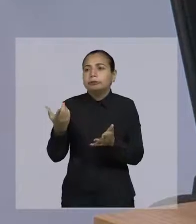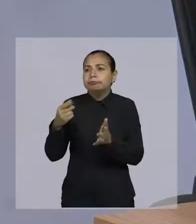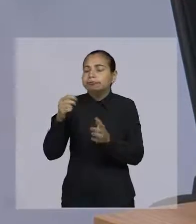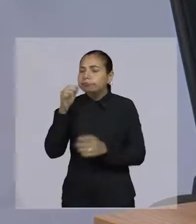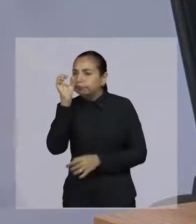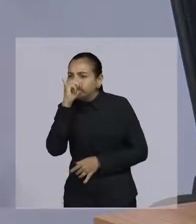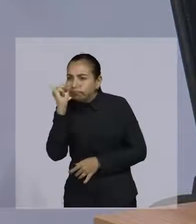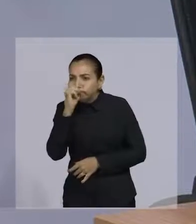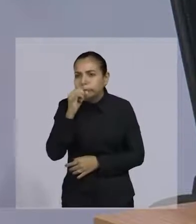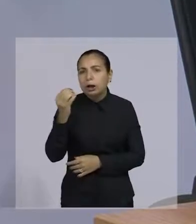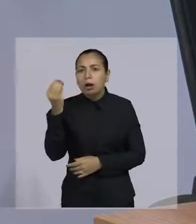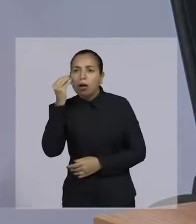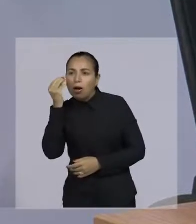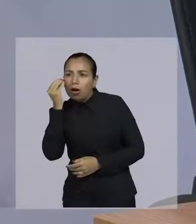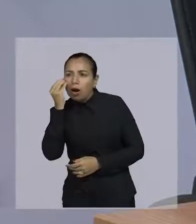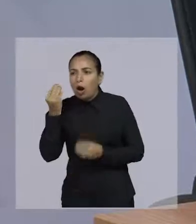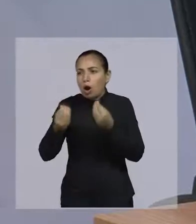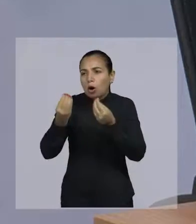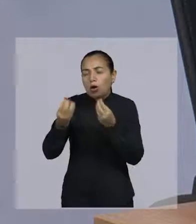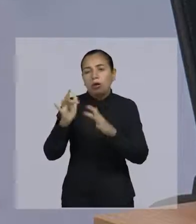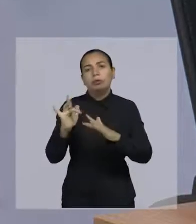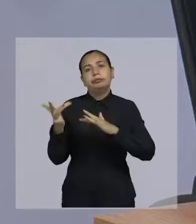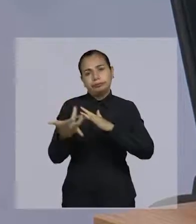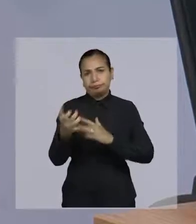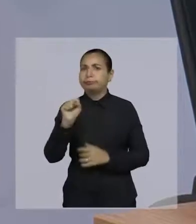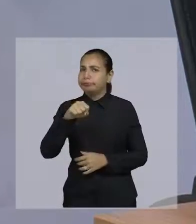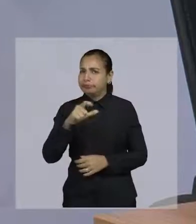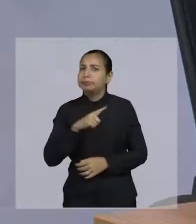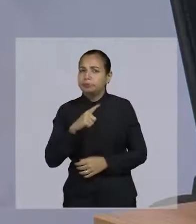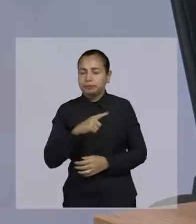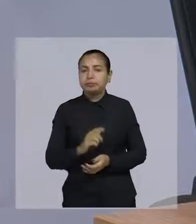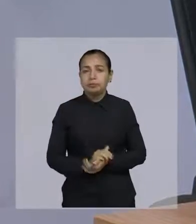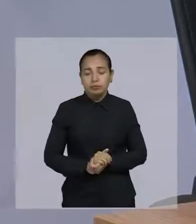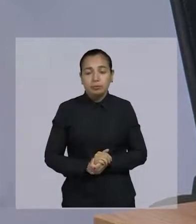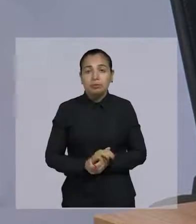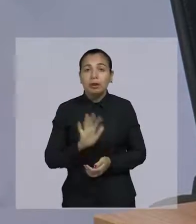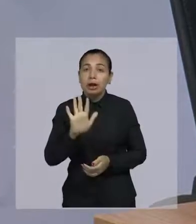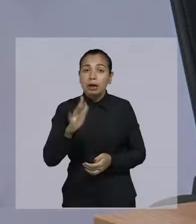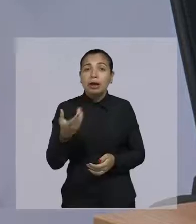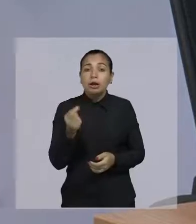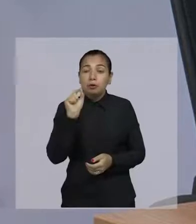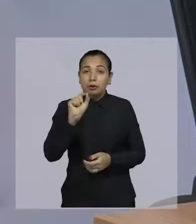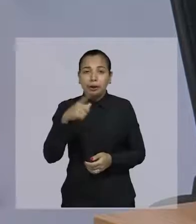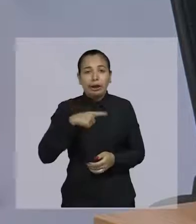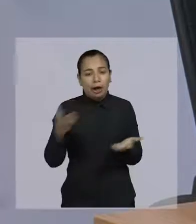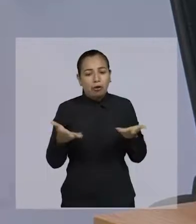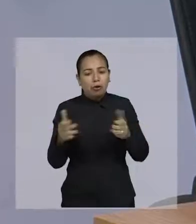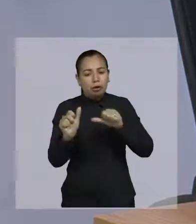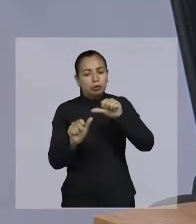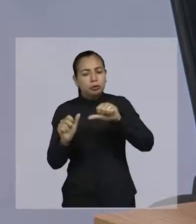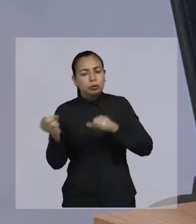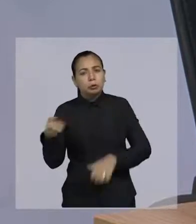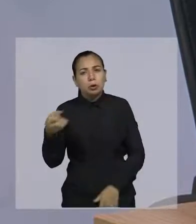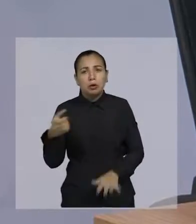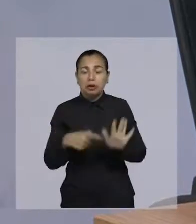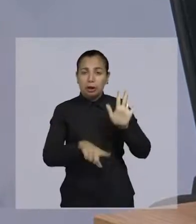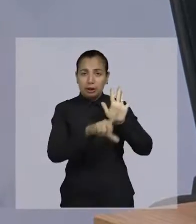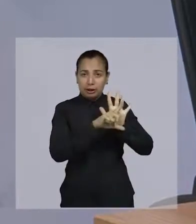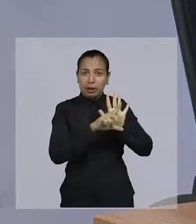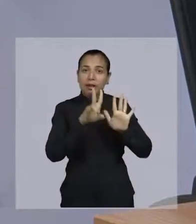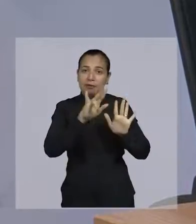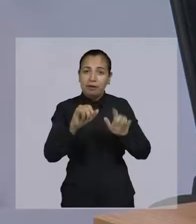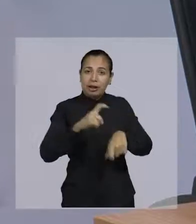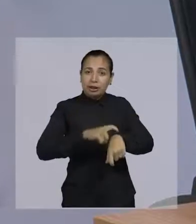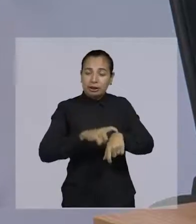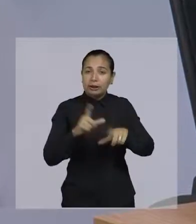dessa vez, embora já com certa redução a influência da televisão, mas essa influência ainda vai cair